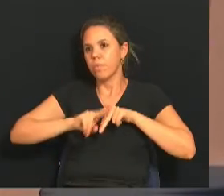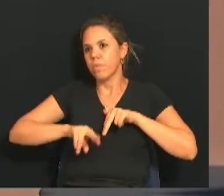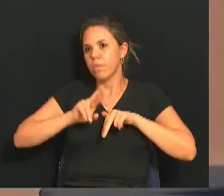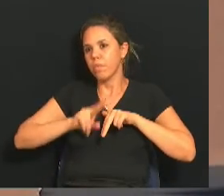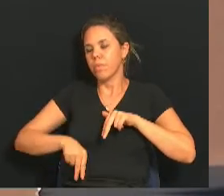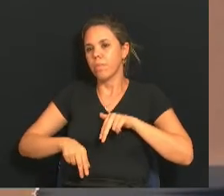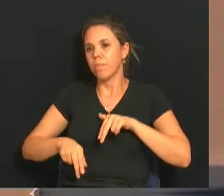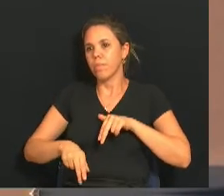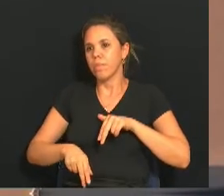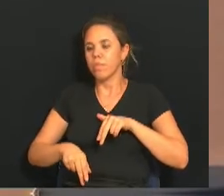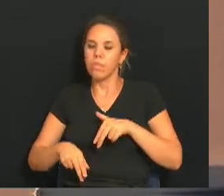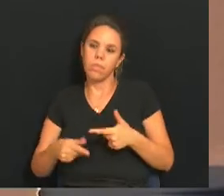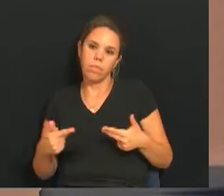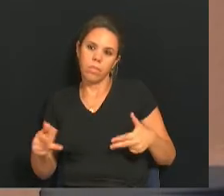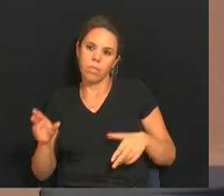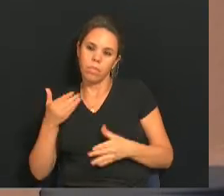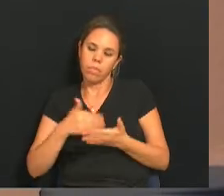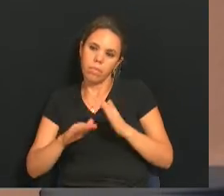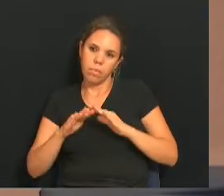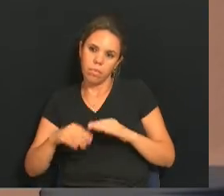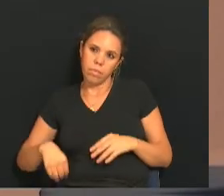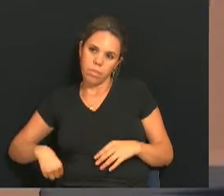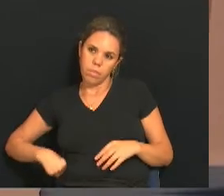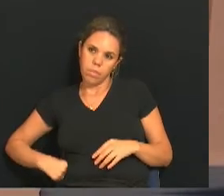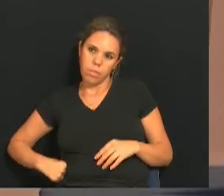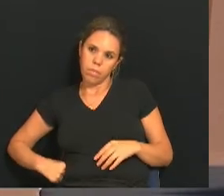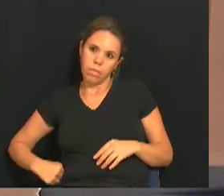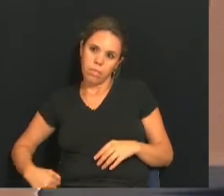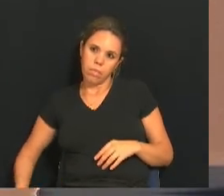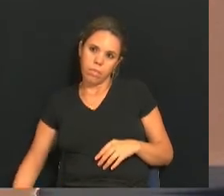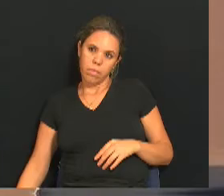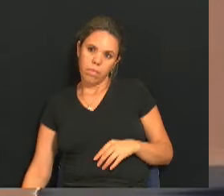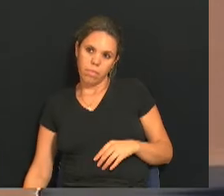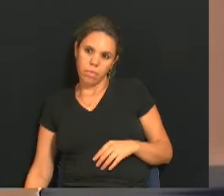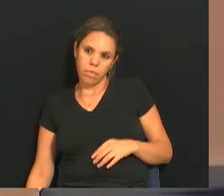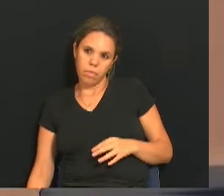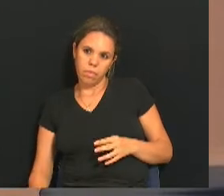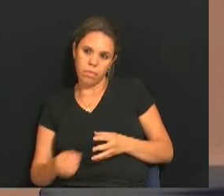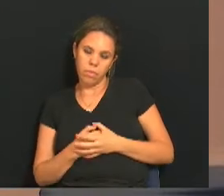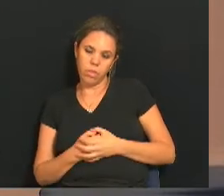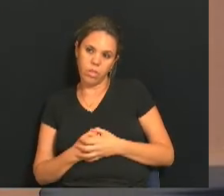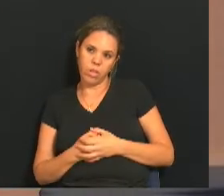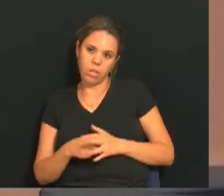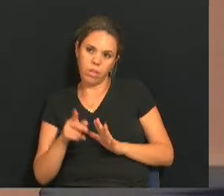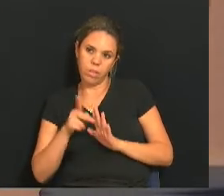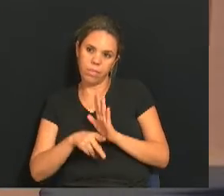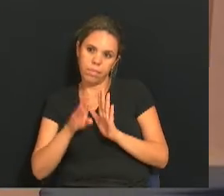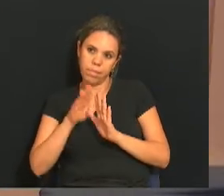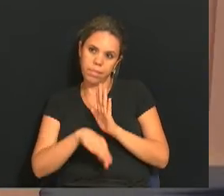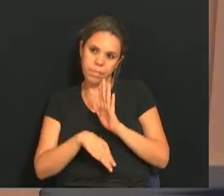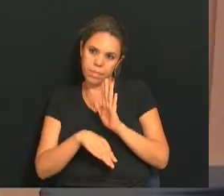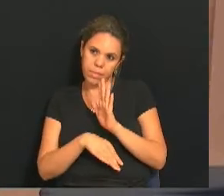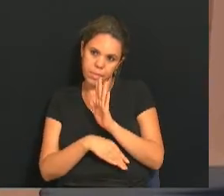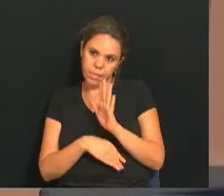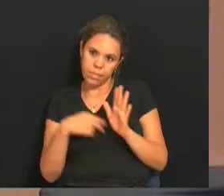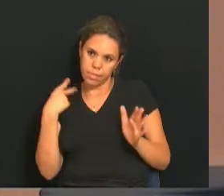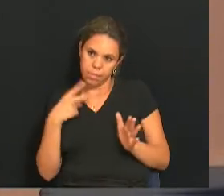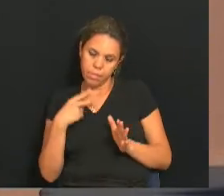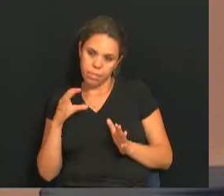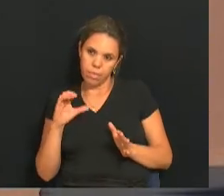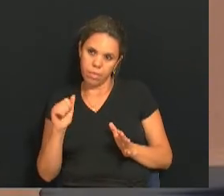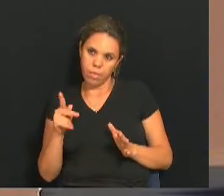orientação sexual dentro das escolas, né? Um projeto do então vereador Campos